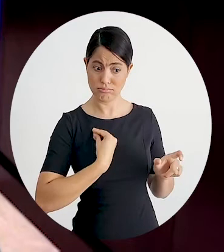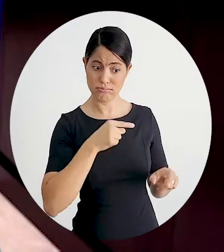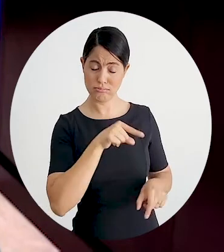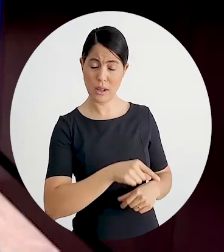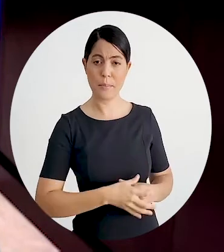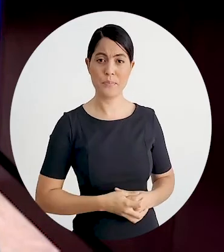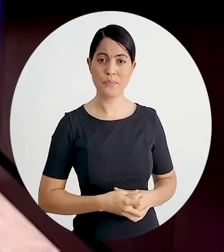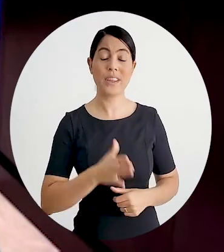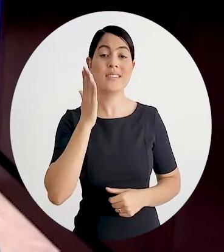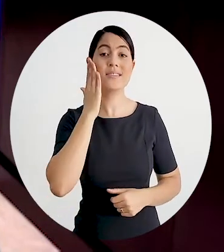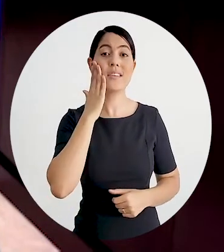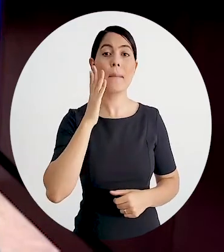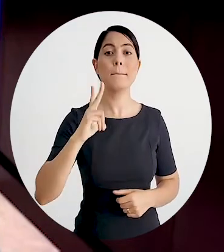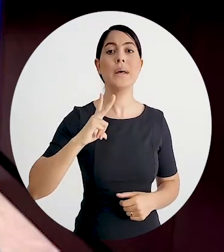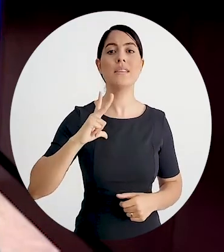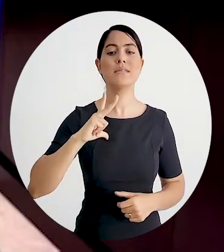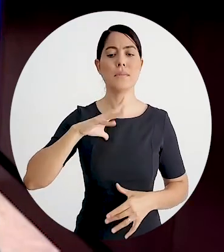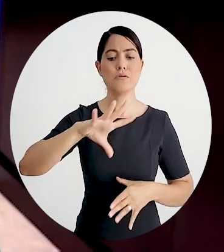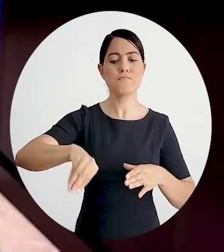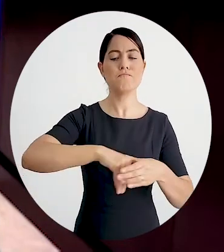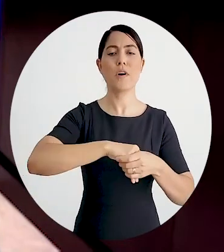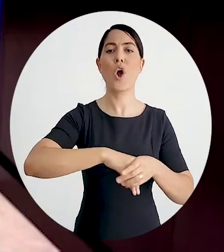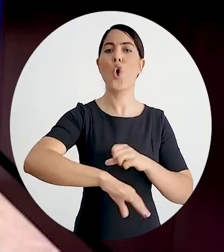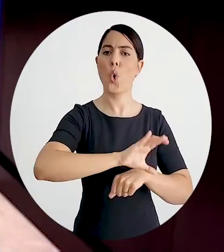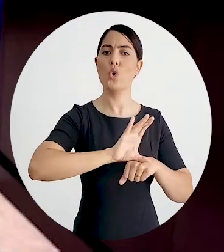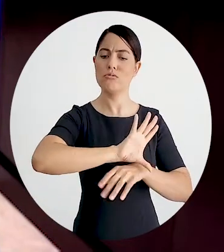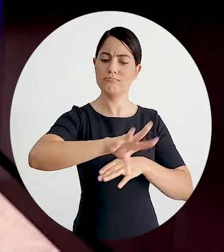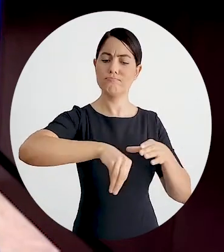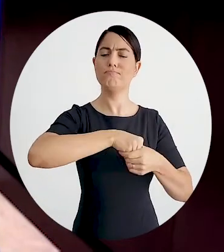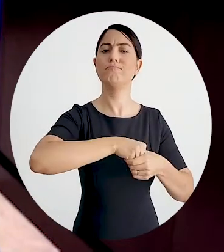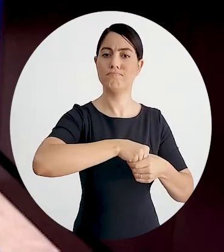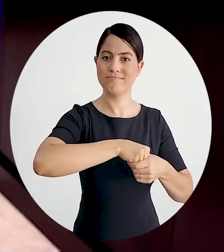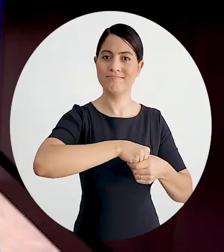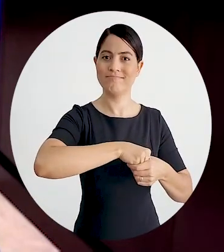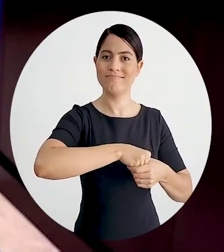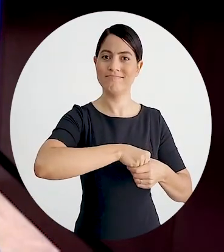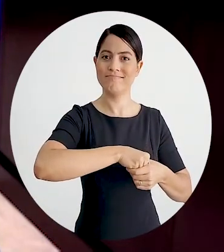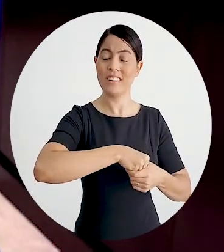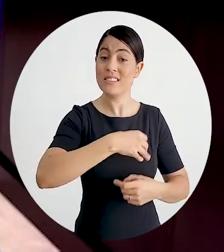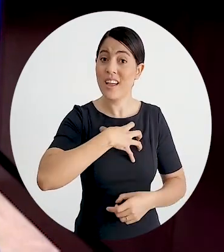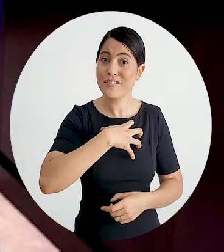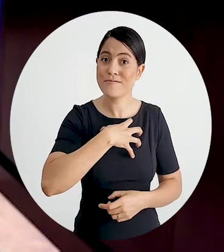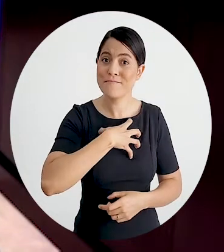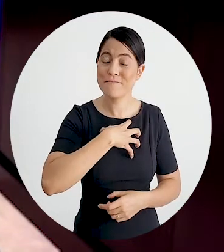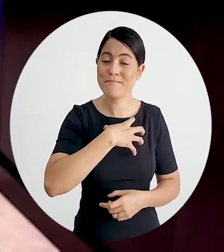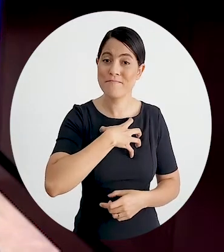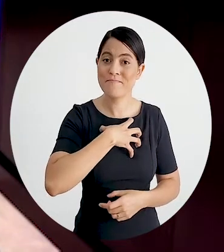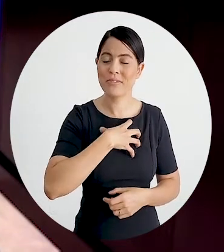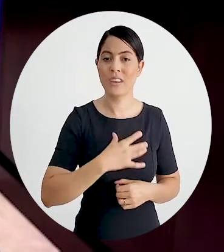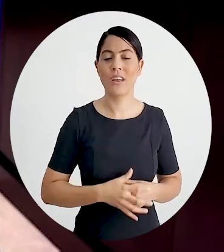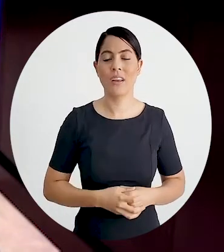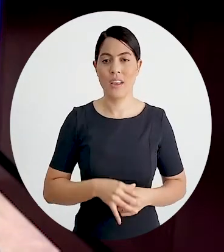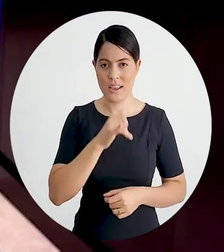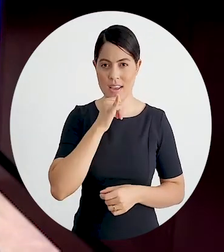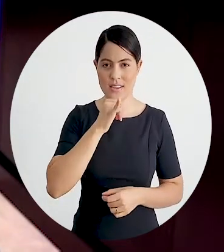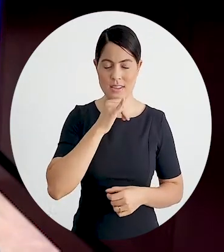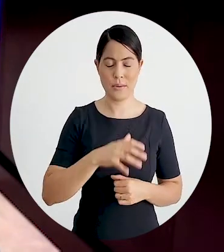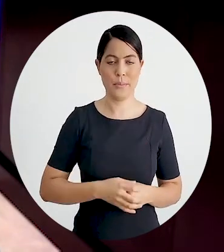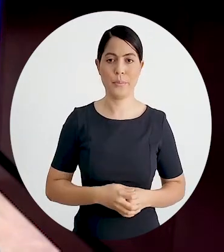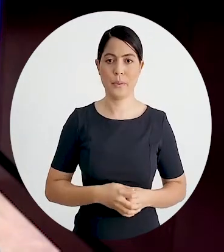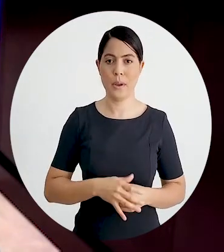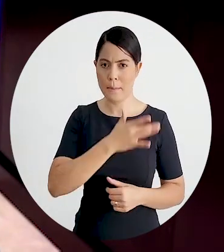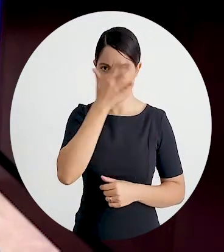esse sentimento de pertencimento da Constituição. Quer dizer, você perceber, nenhum